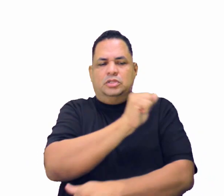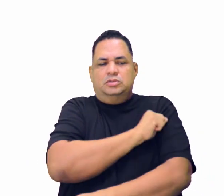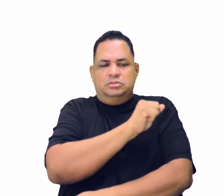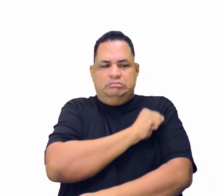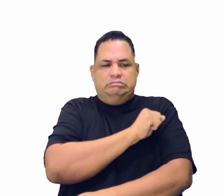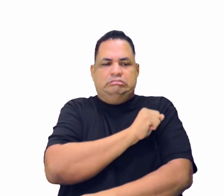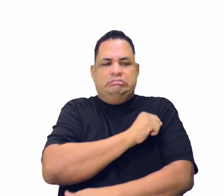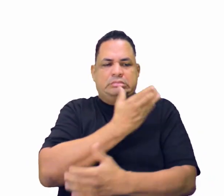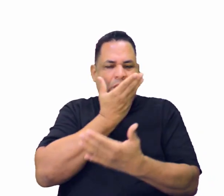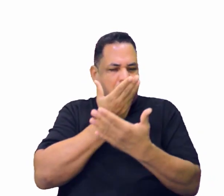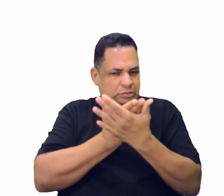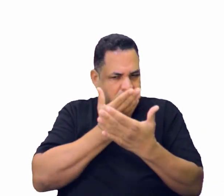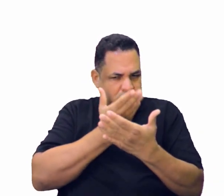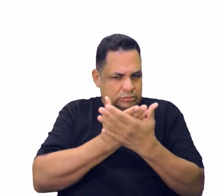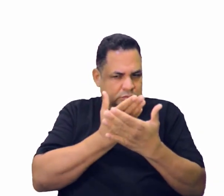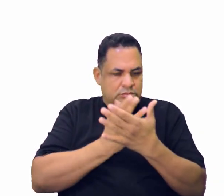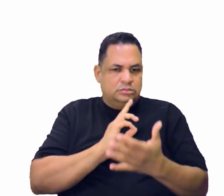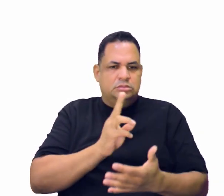na verdade, né?